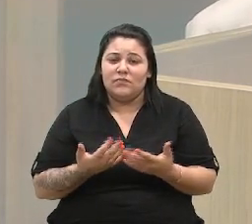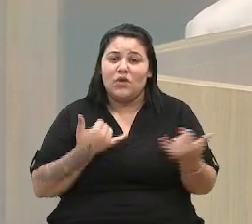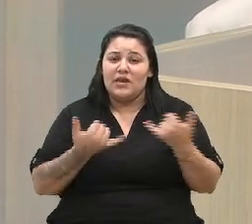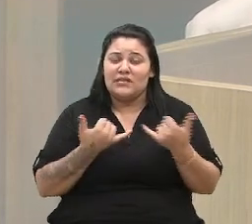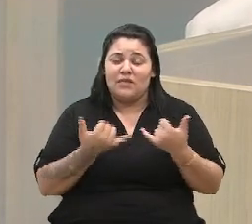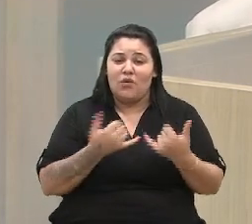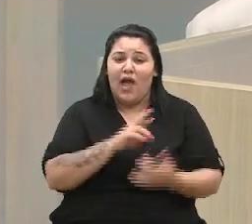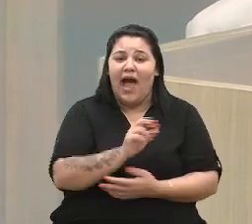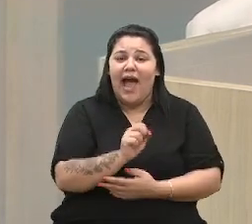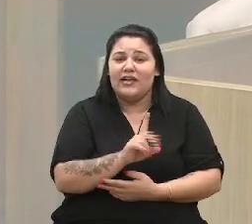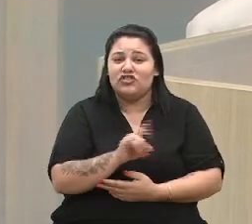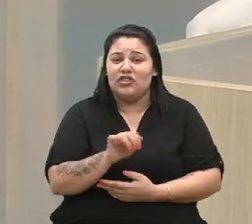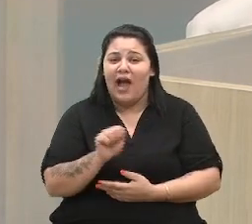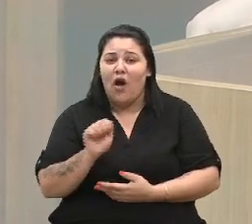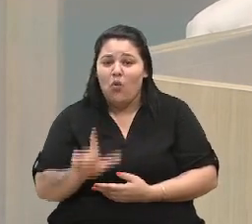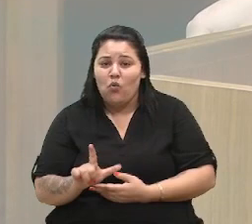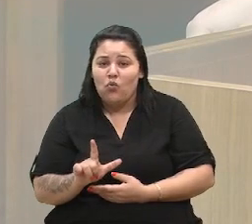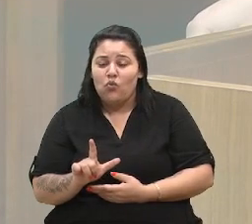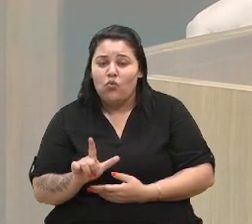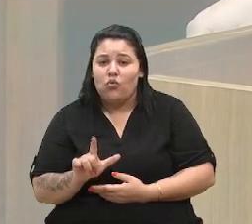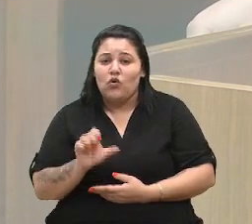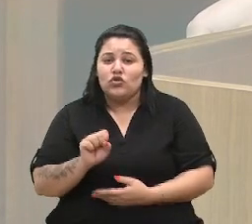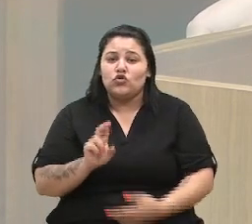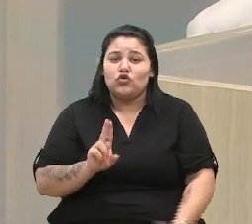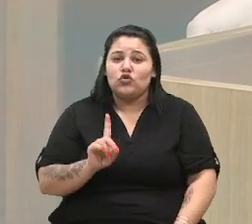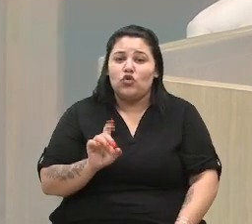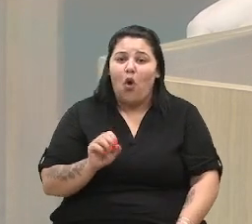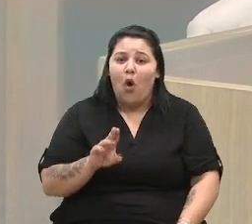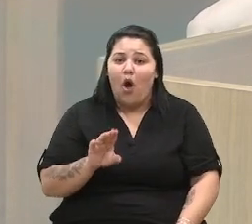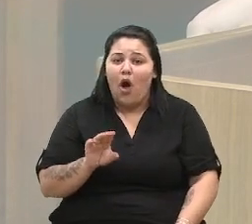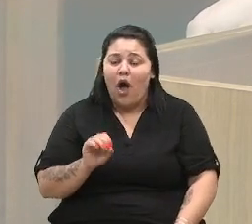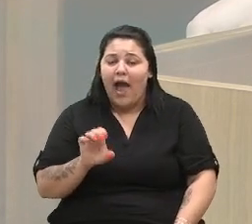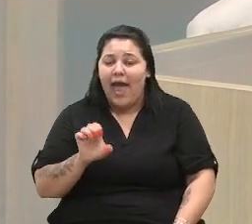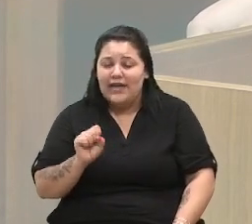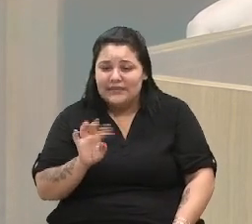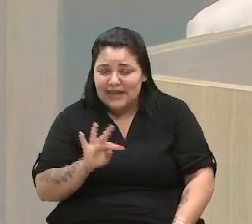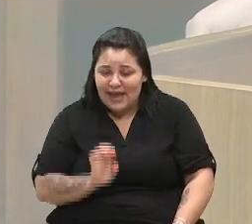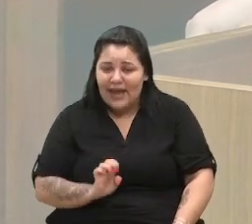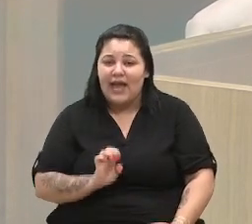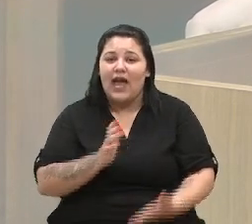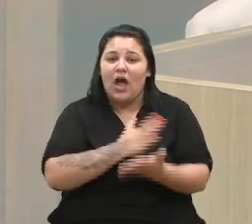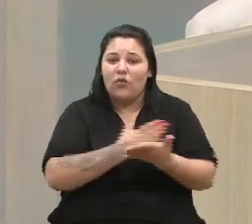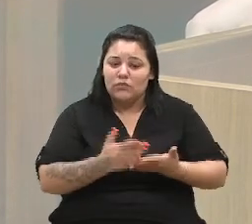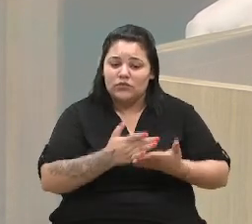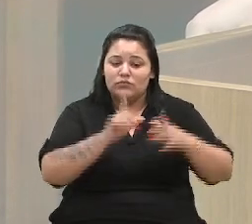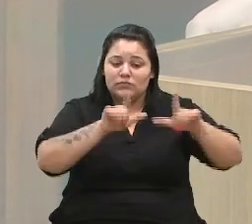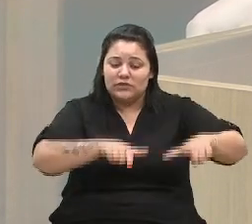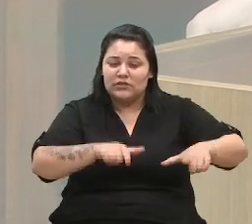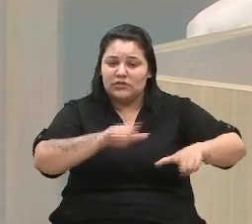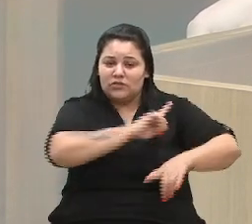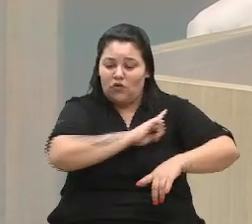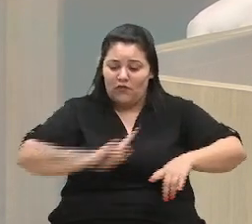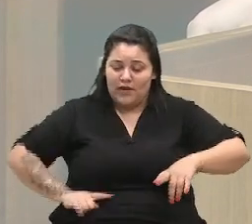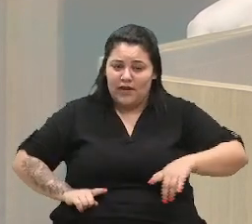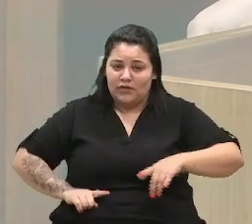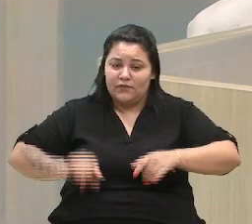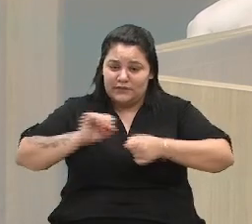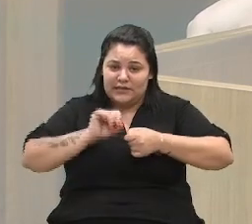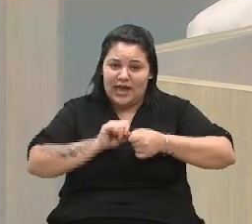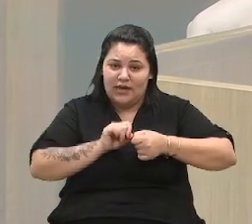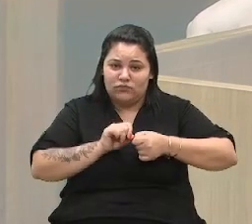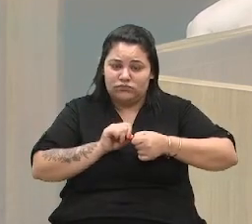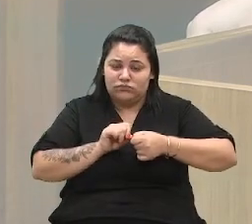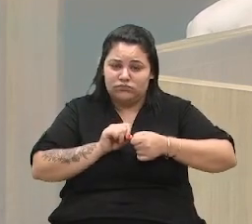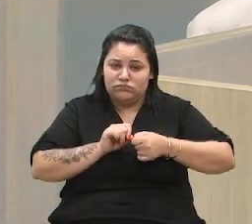exemplo, que ela foi iniciada... Um pedaço no governo passado, eles fizeram o trecho do Bom